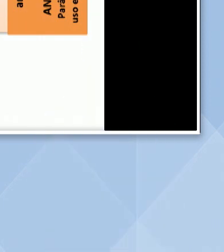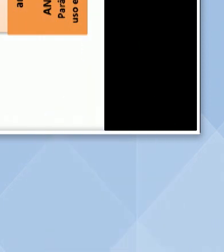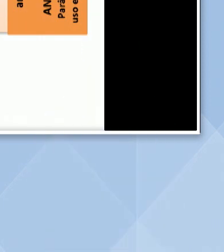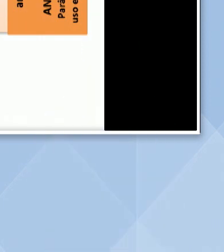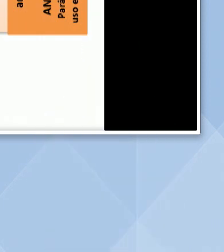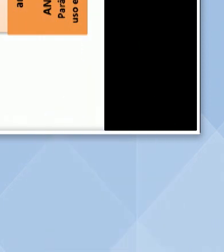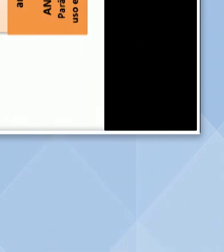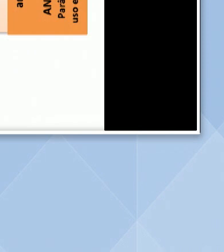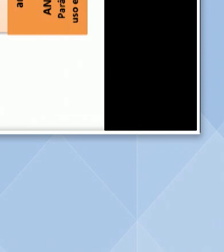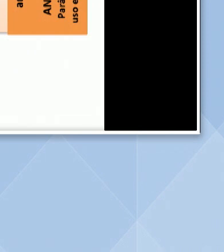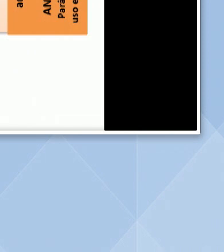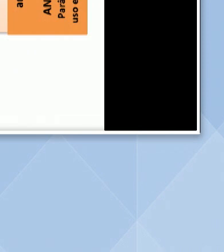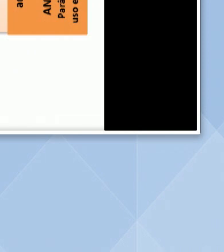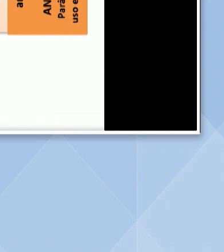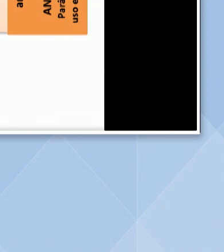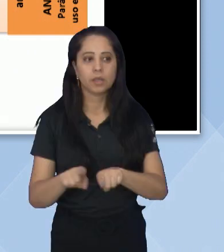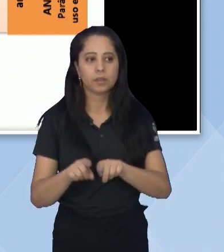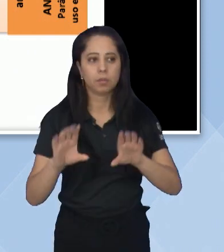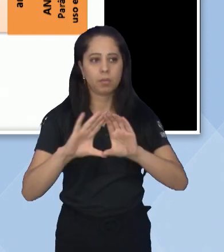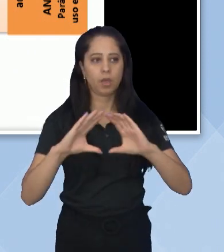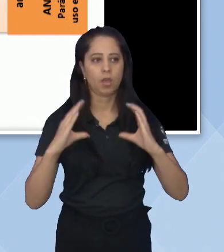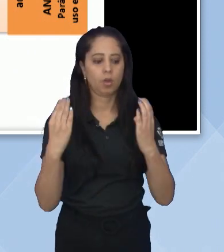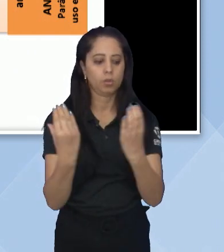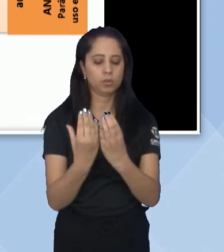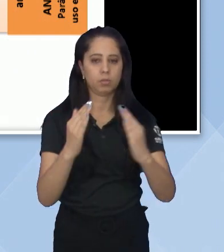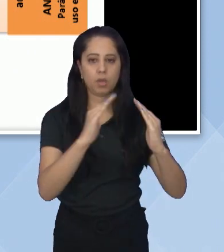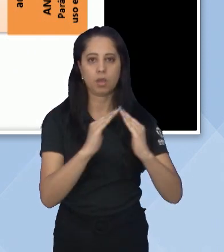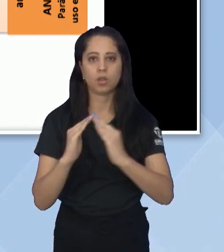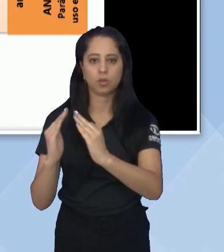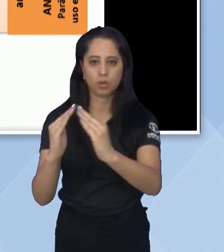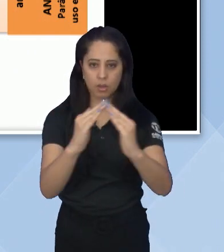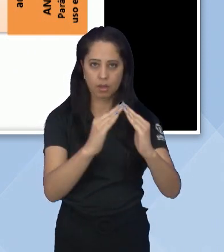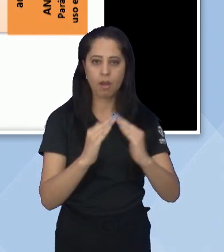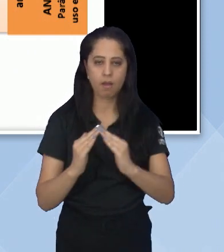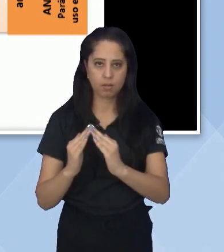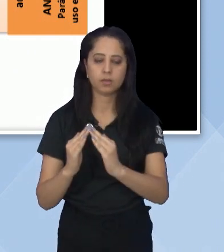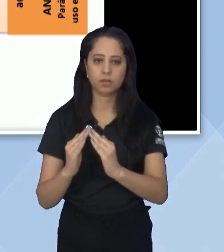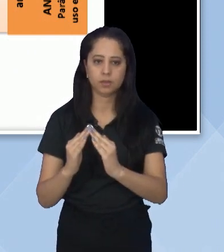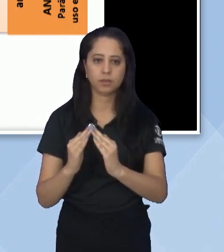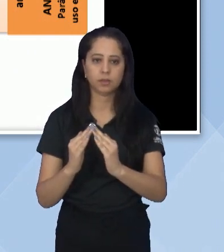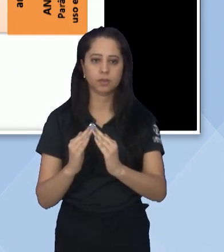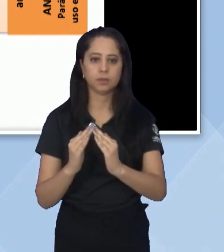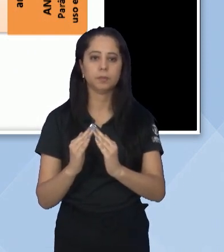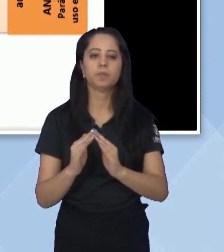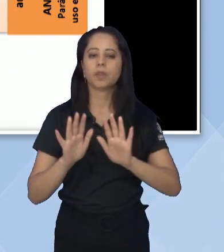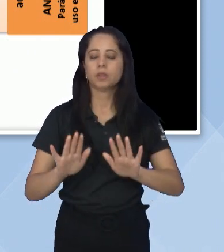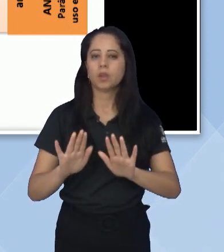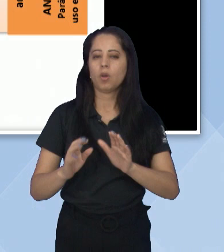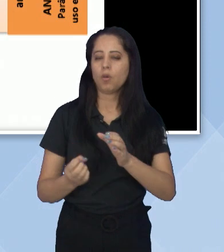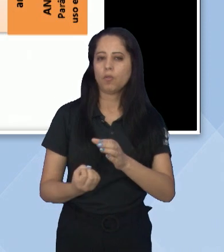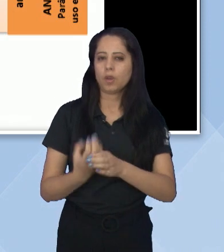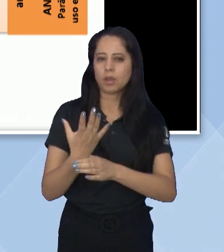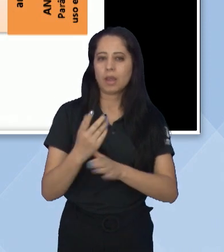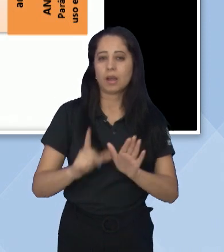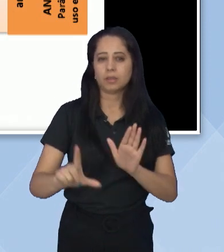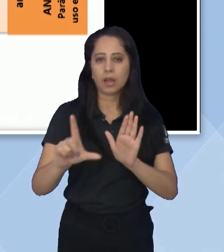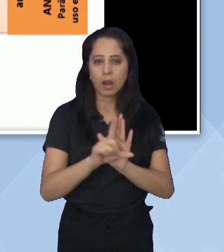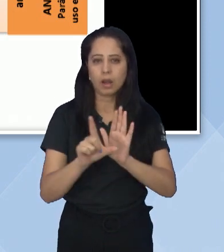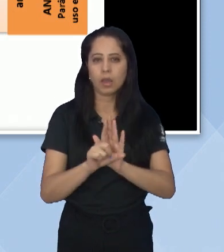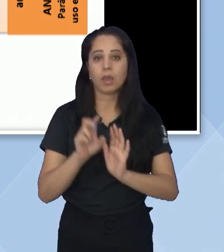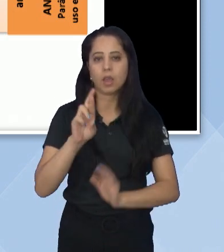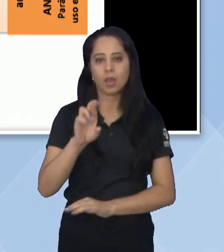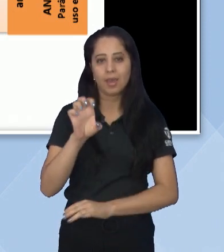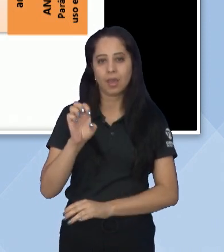a figura do condomínio de lotes residenciais que nós inovamos essa figura do condomínio de lotes residenciais ela foi criada agora na lei do Rei Urbe